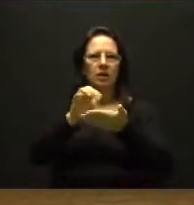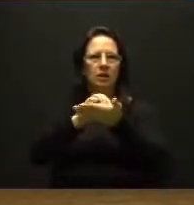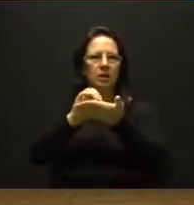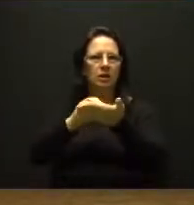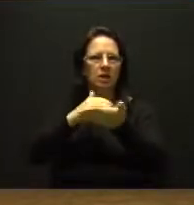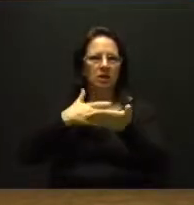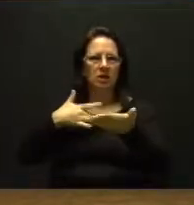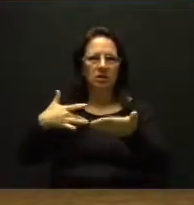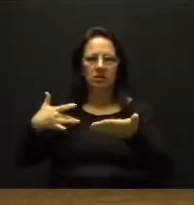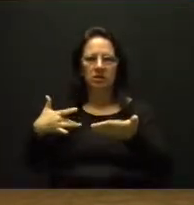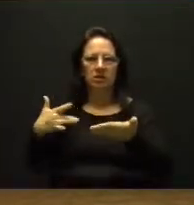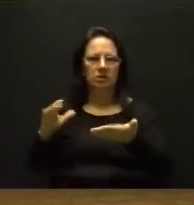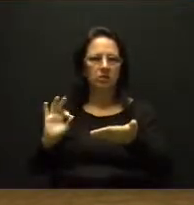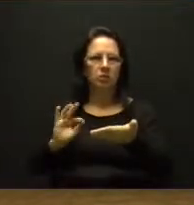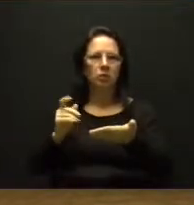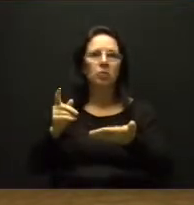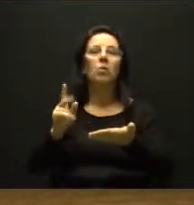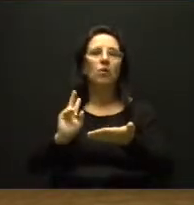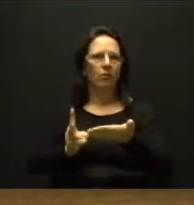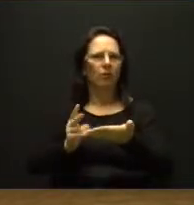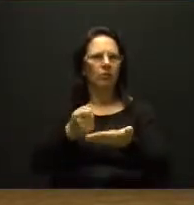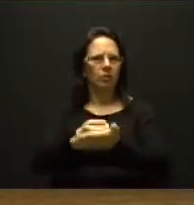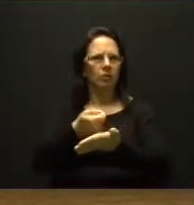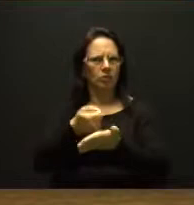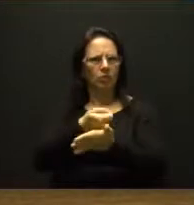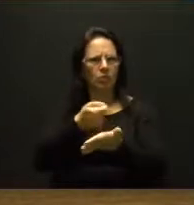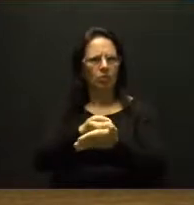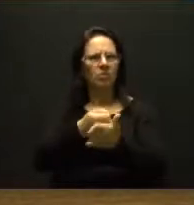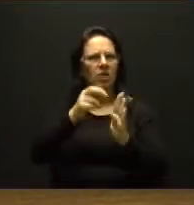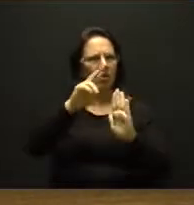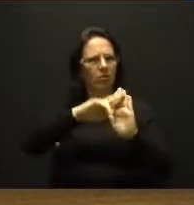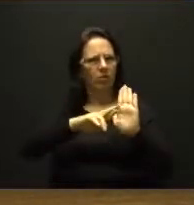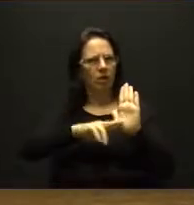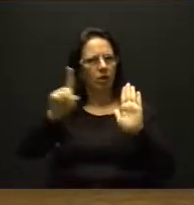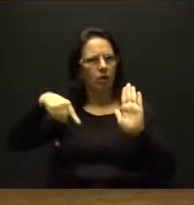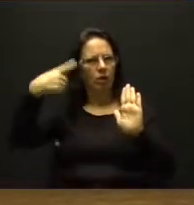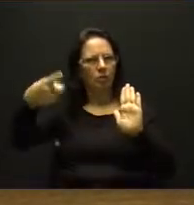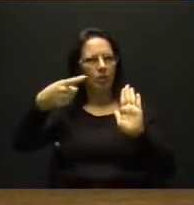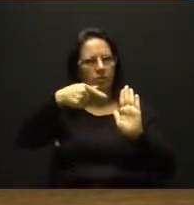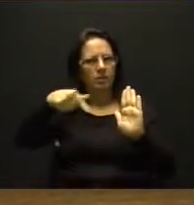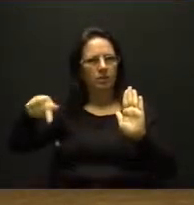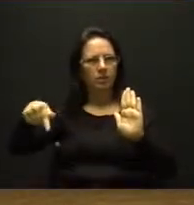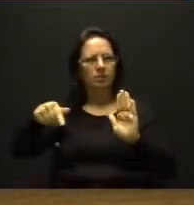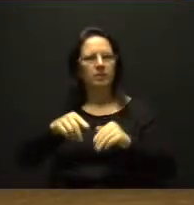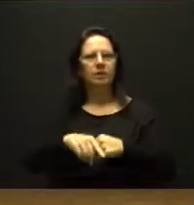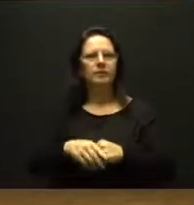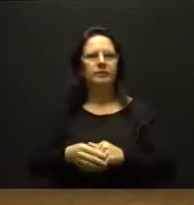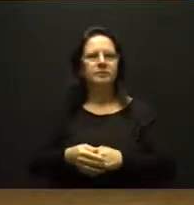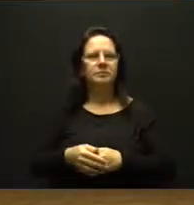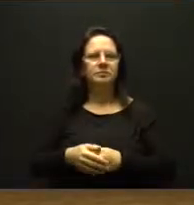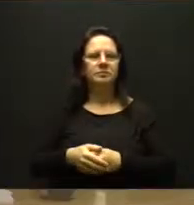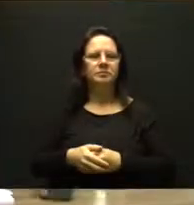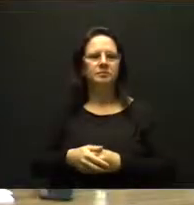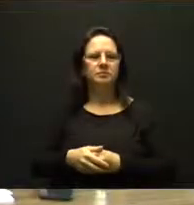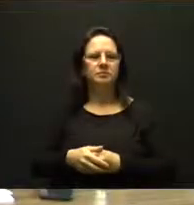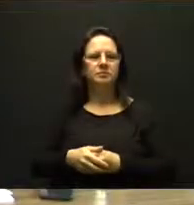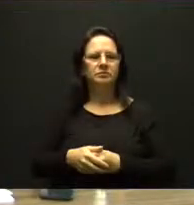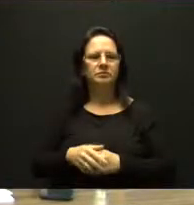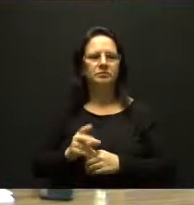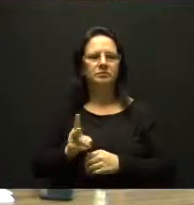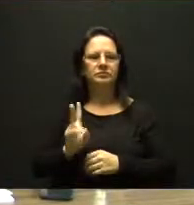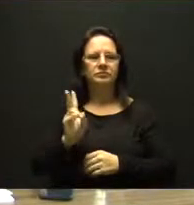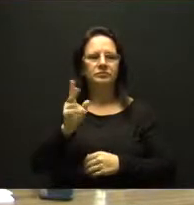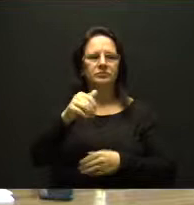eu vou estar cobrando essa resposta ao requerimento da próxima sessão era só isso o presidente continua em